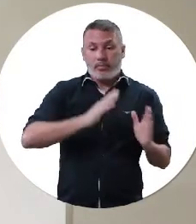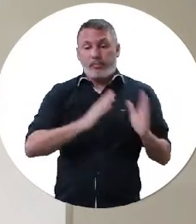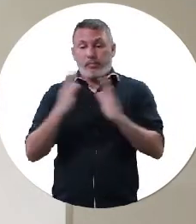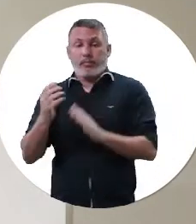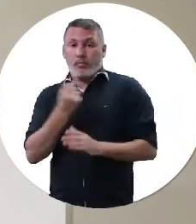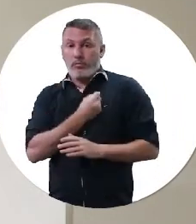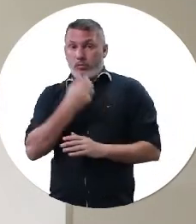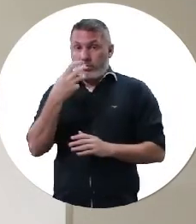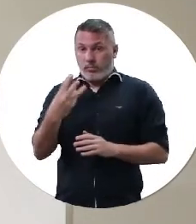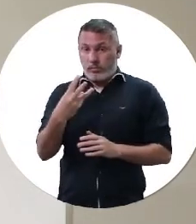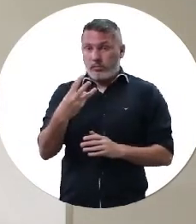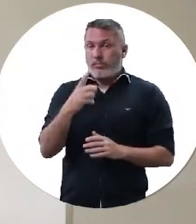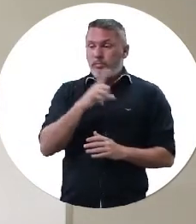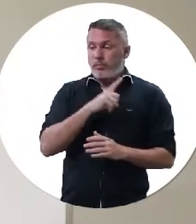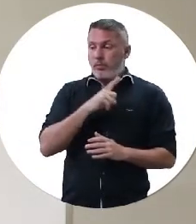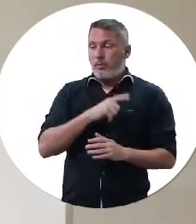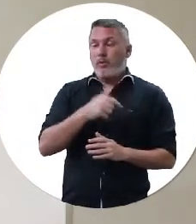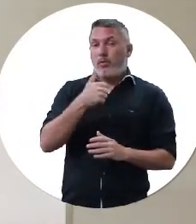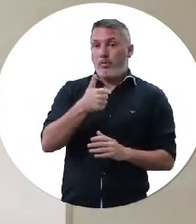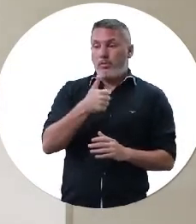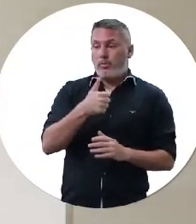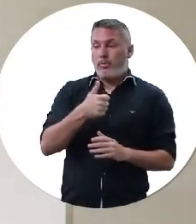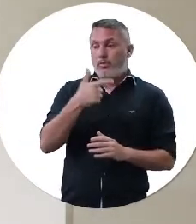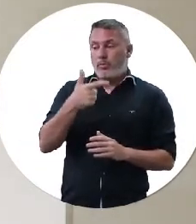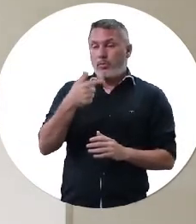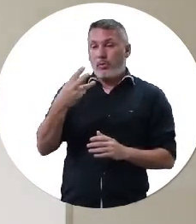elemento químico na tabela periódica, bromo.